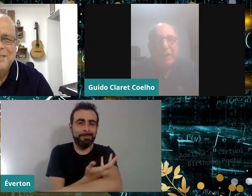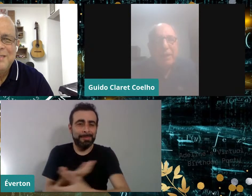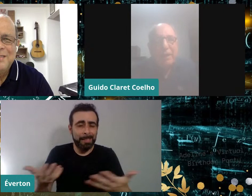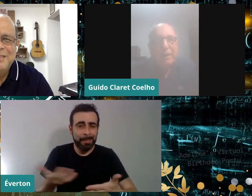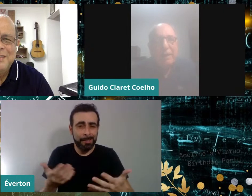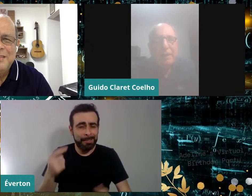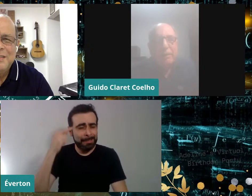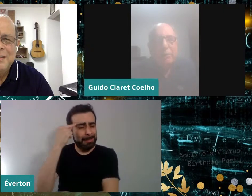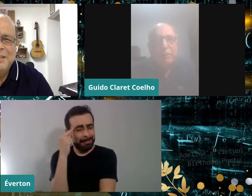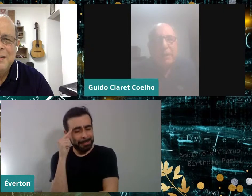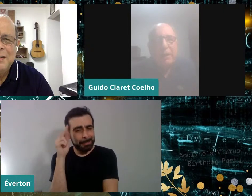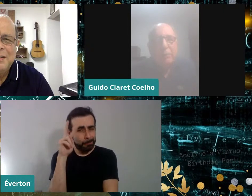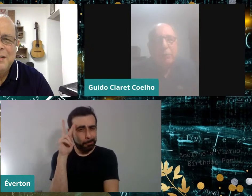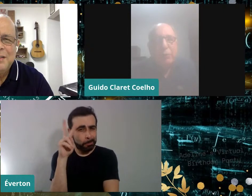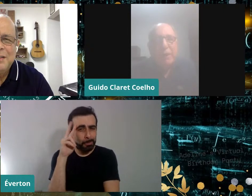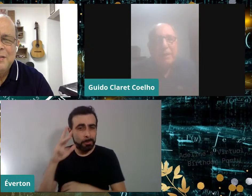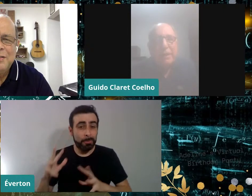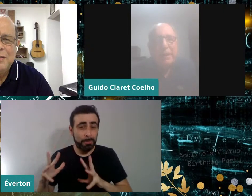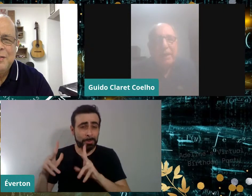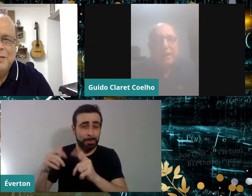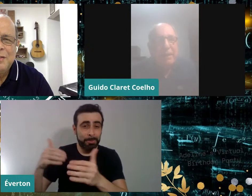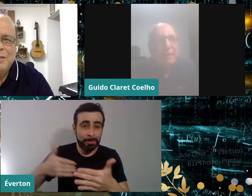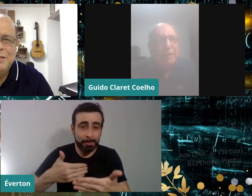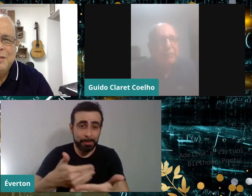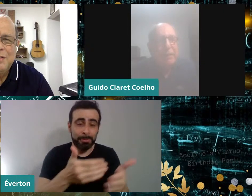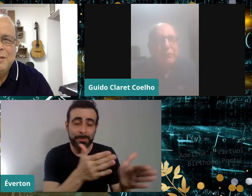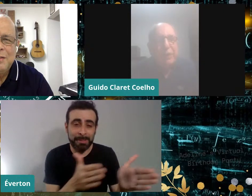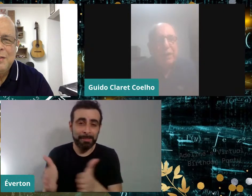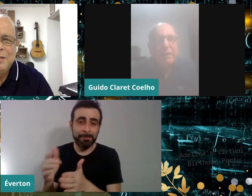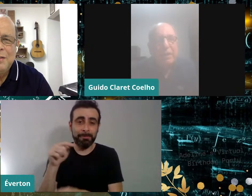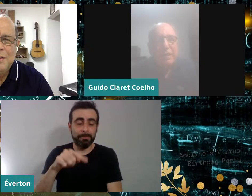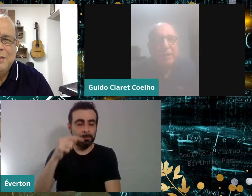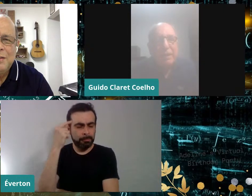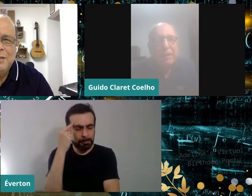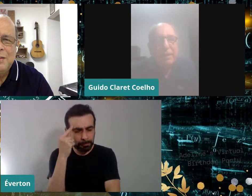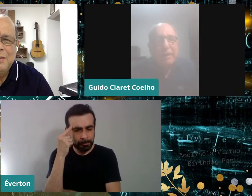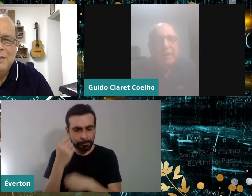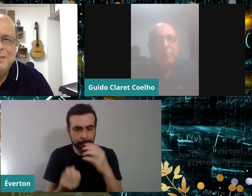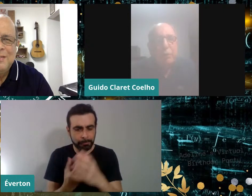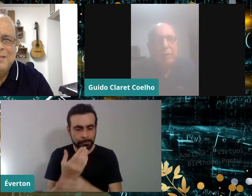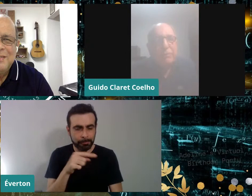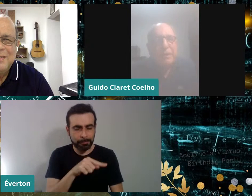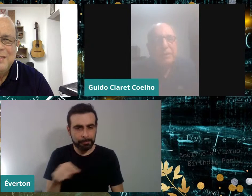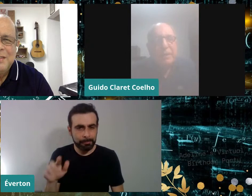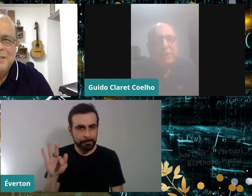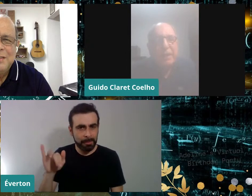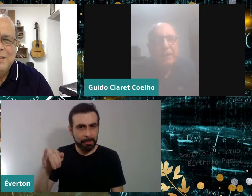Reviver o tempo. Eu entrei na Fafija em